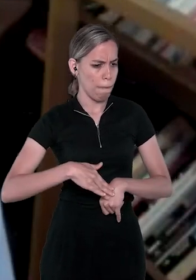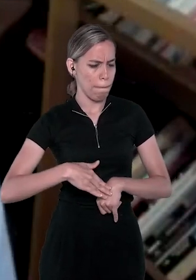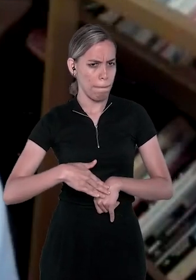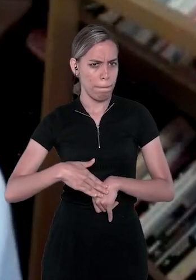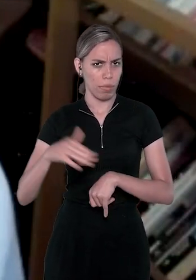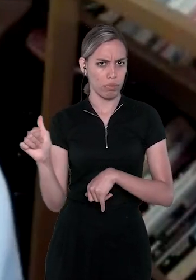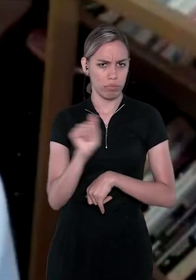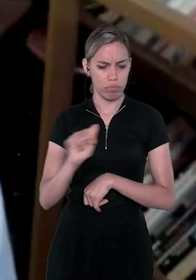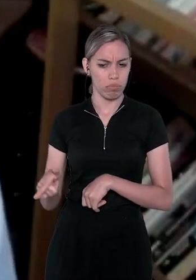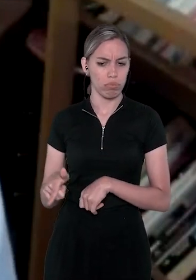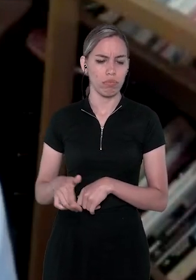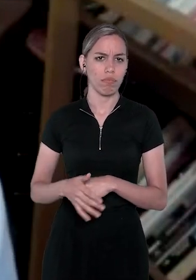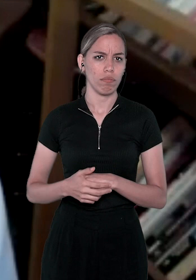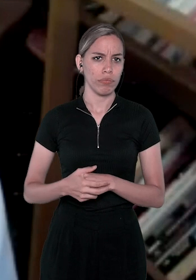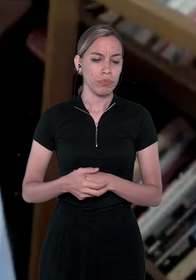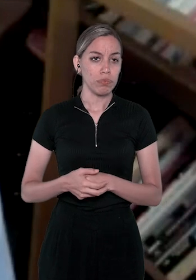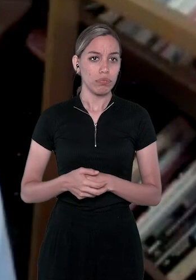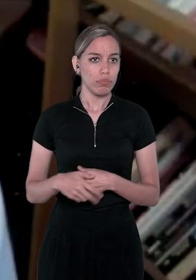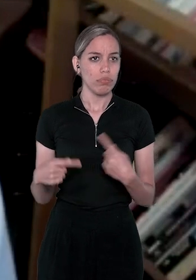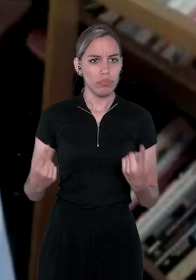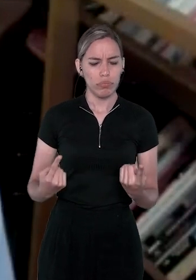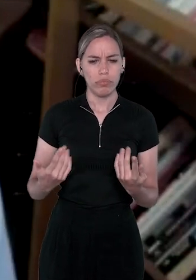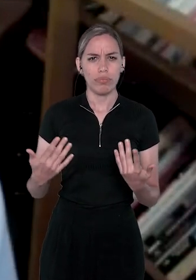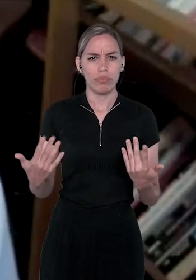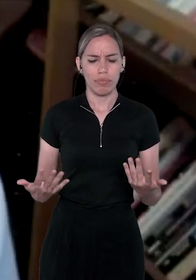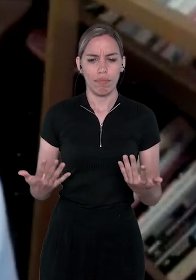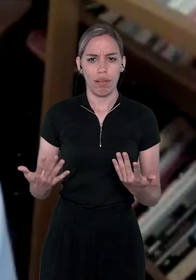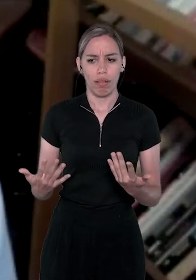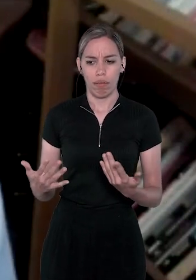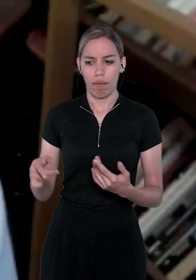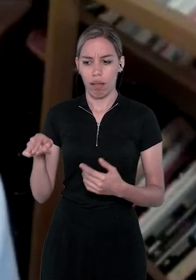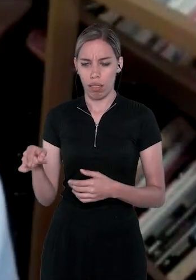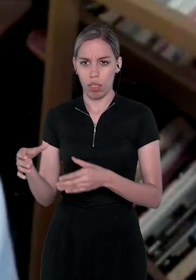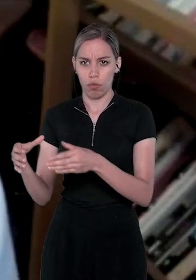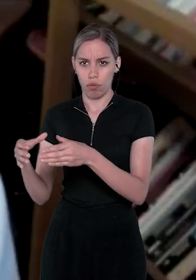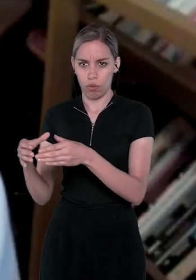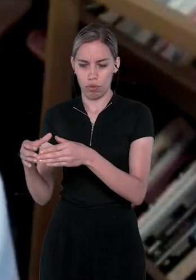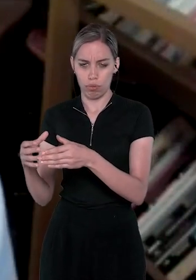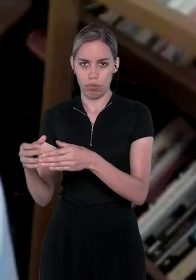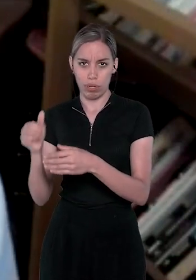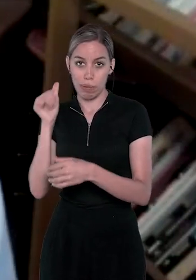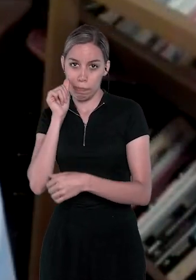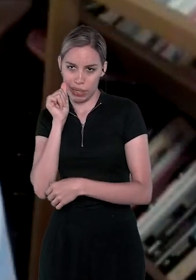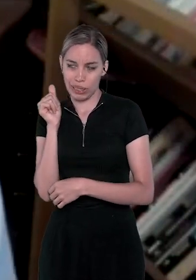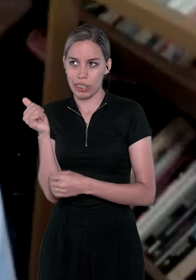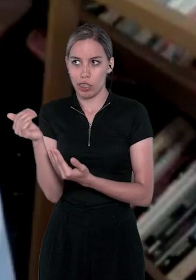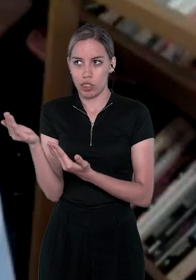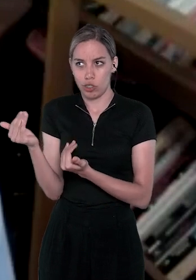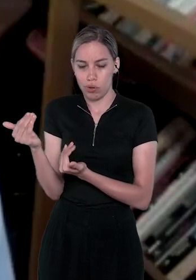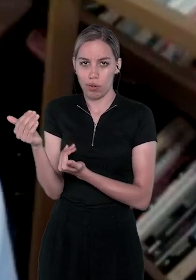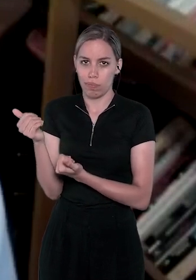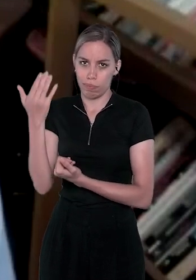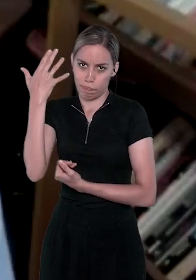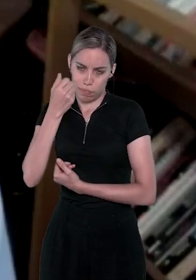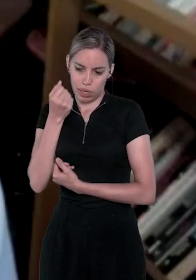contraponto entre as dores de uma jovem da classe média branca e as dores de um jovem da